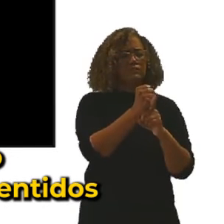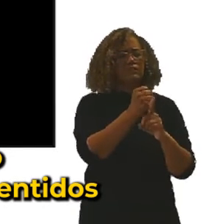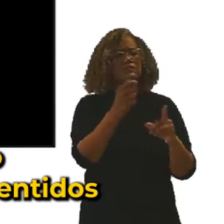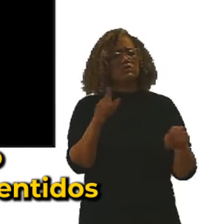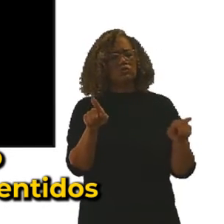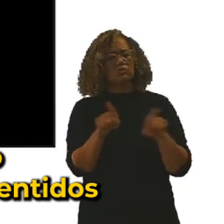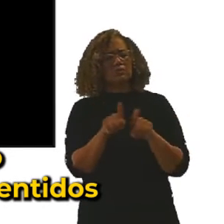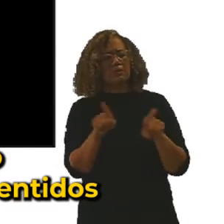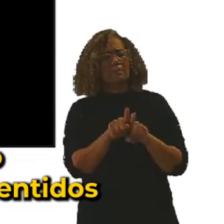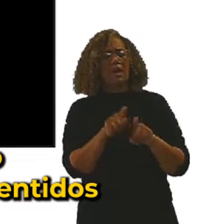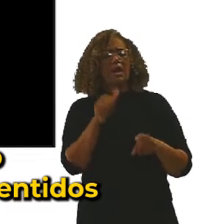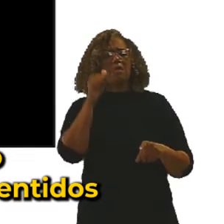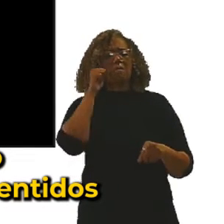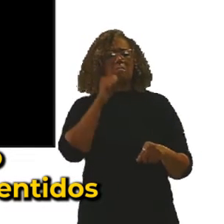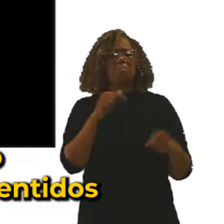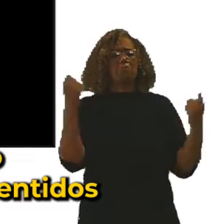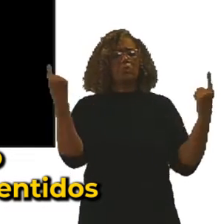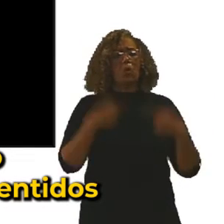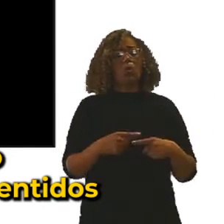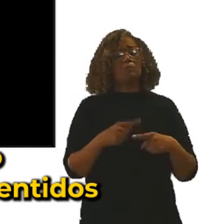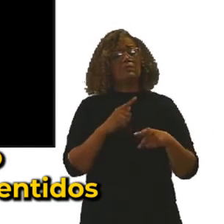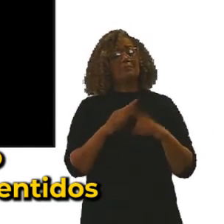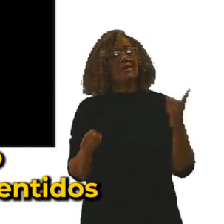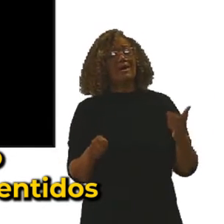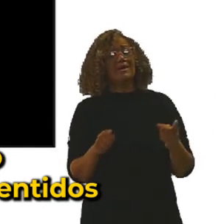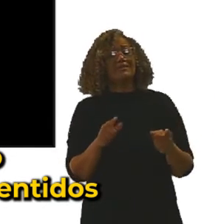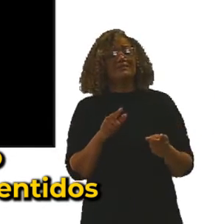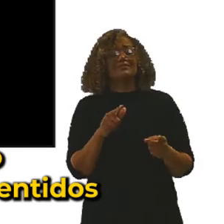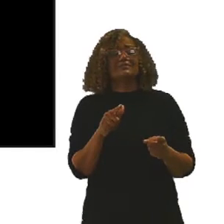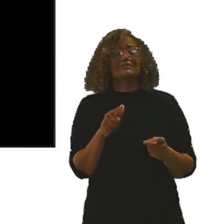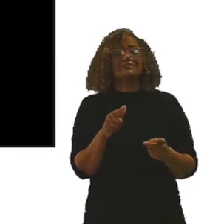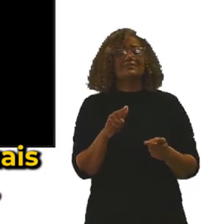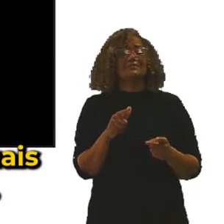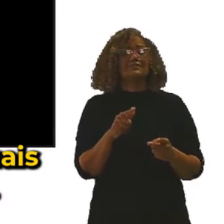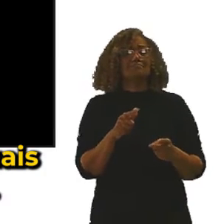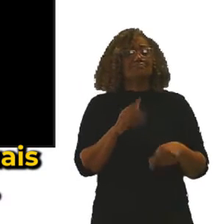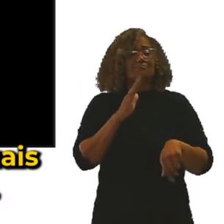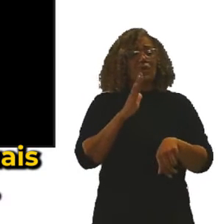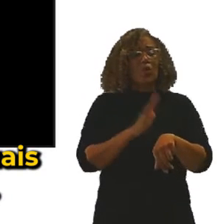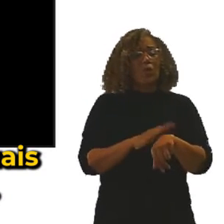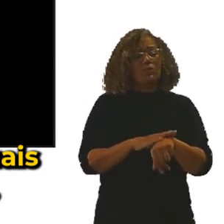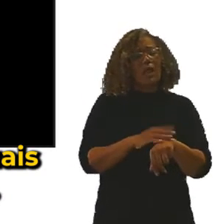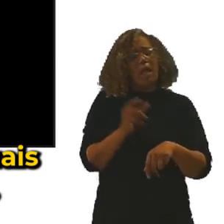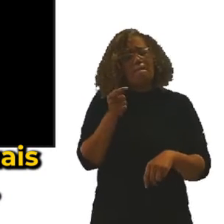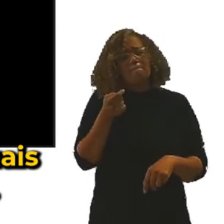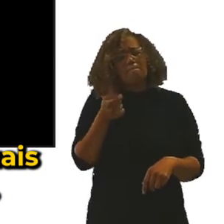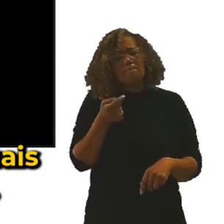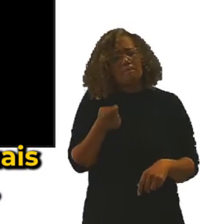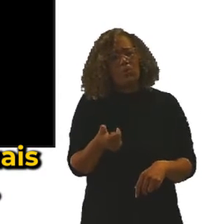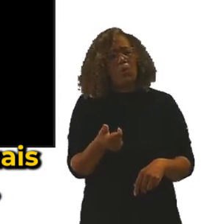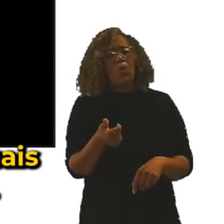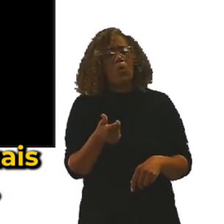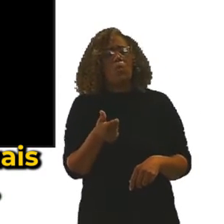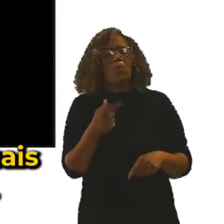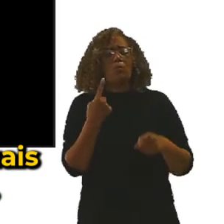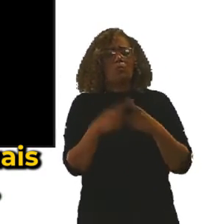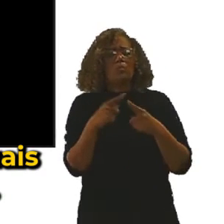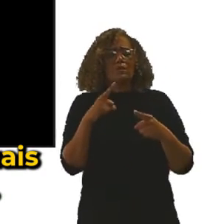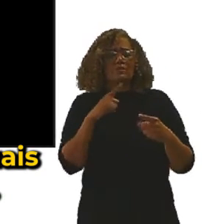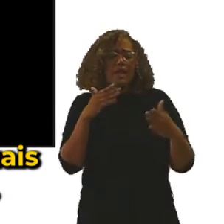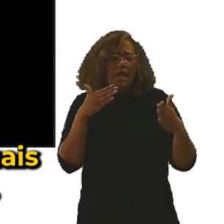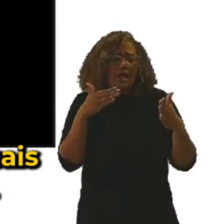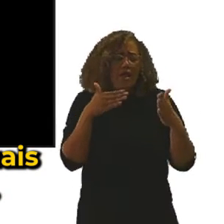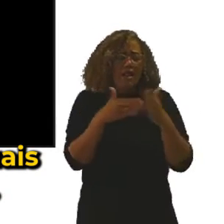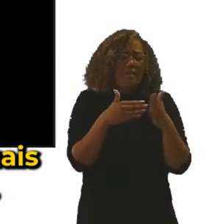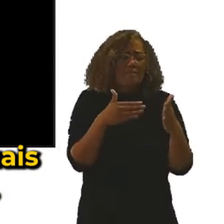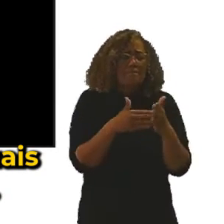não haverá um tempo para que nós possamos adentrar sobre os sentidos, os significados e esses limites